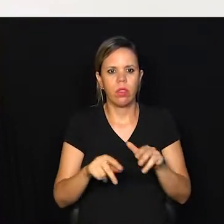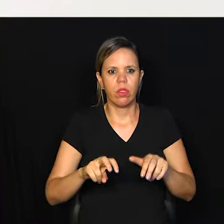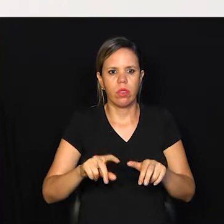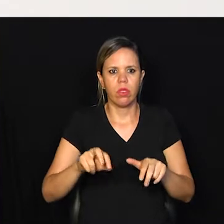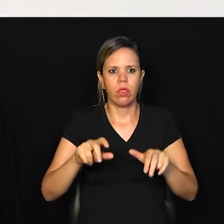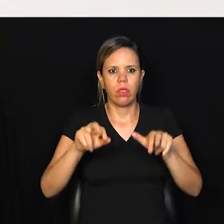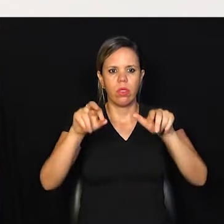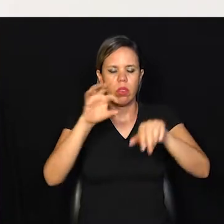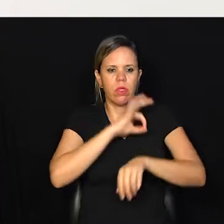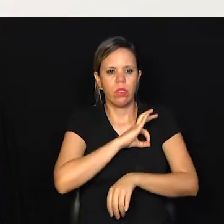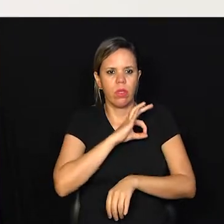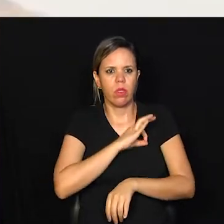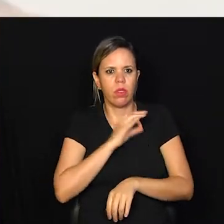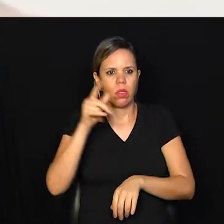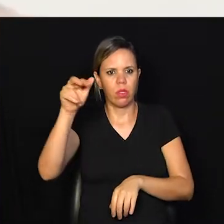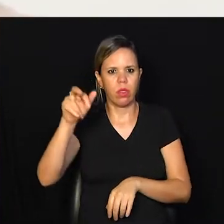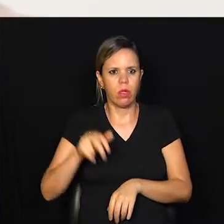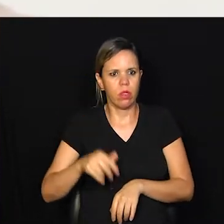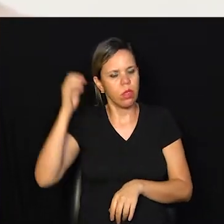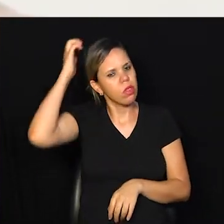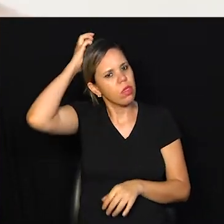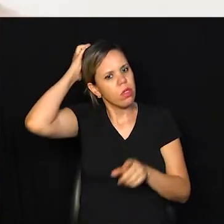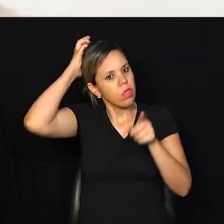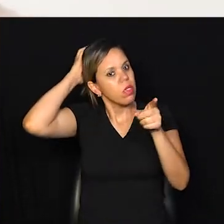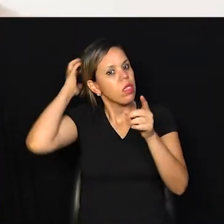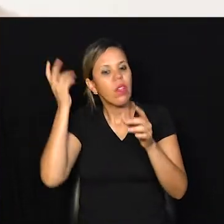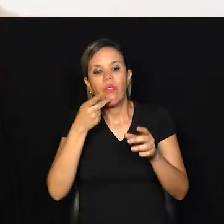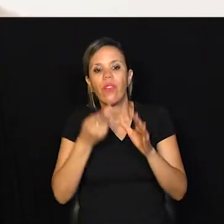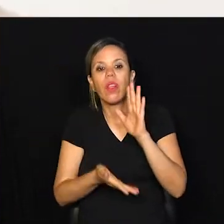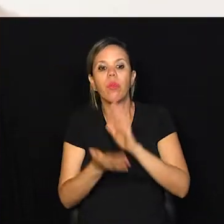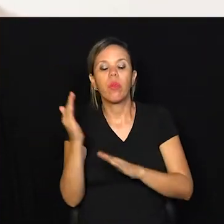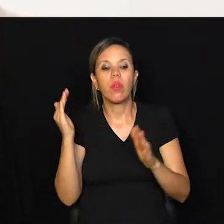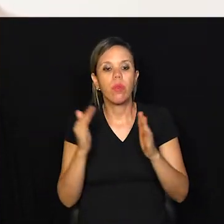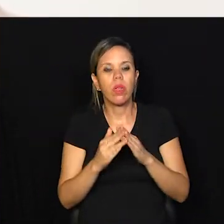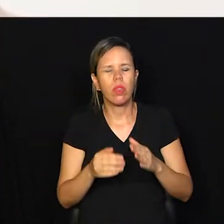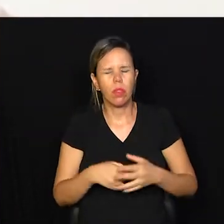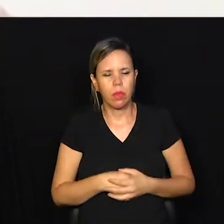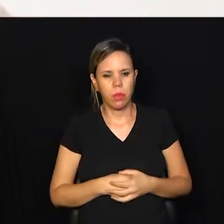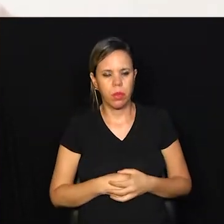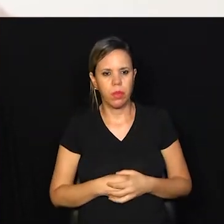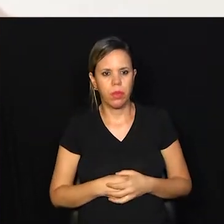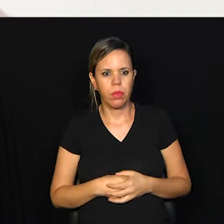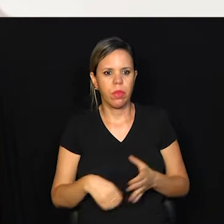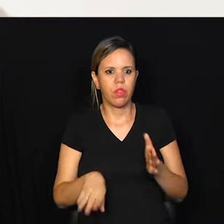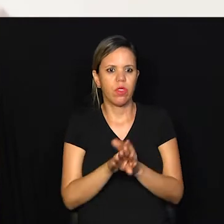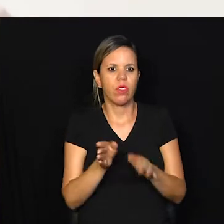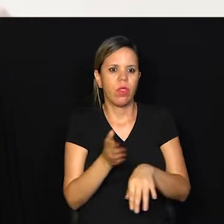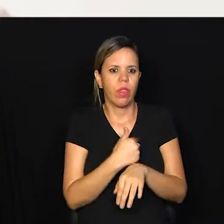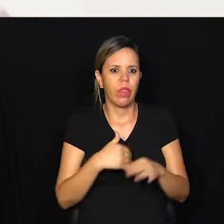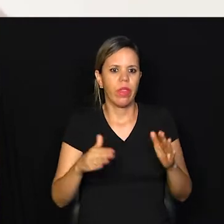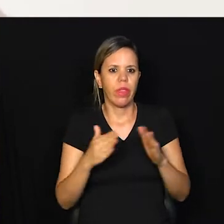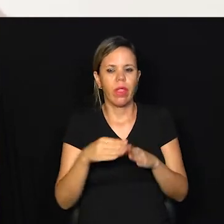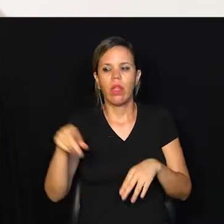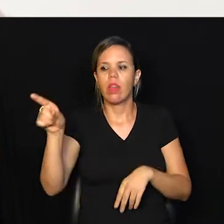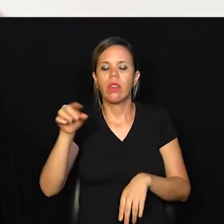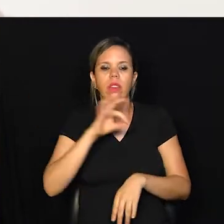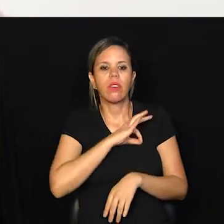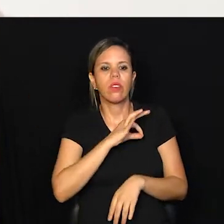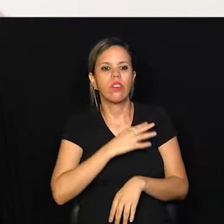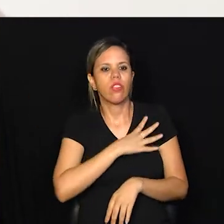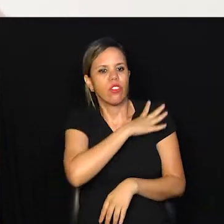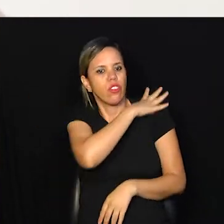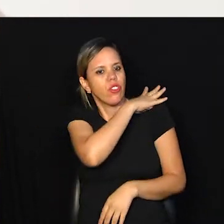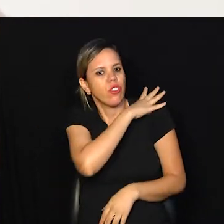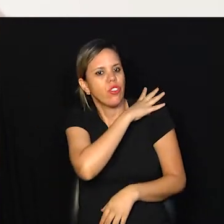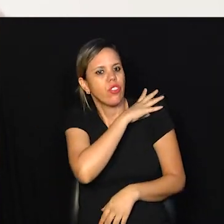escada, o delegado Nico vinha descendo, e aí ele falou, tu tá indo para onde? Eu falei, eu tô indo para casa, que vou chegar mais cedo em casa. Ele falou, não, tu vai ter que ir pra delegacia, que eu vou lá em